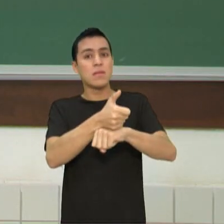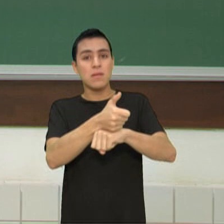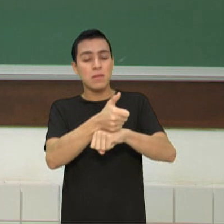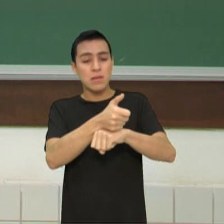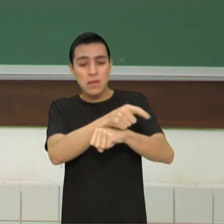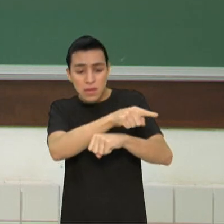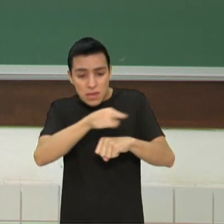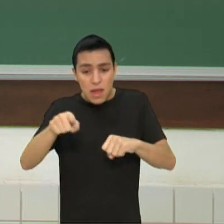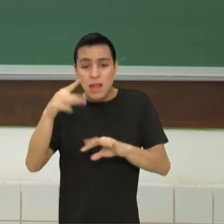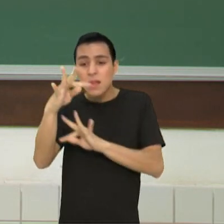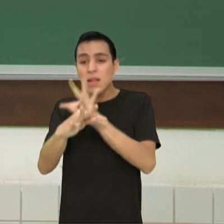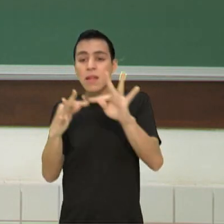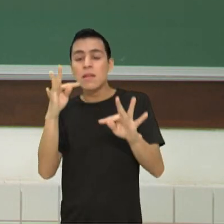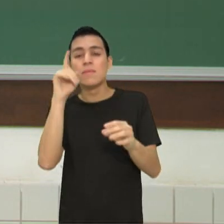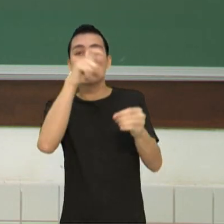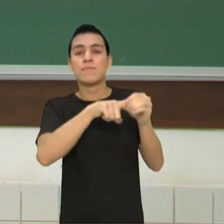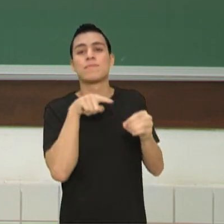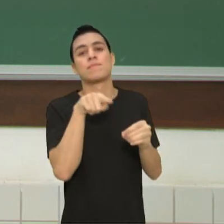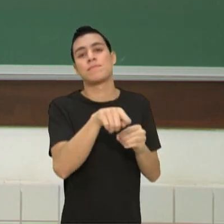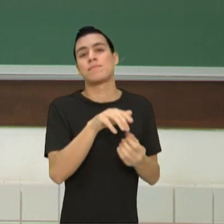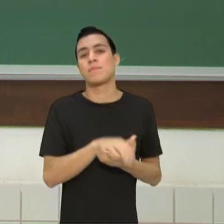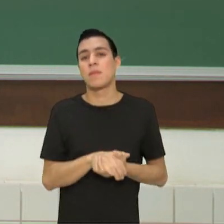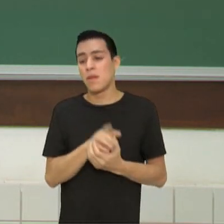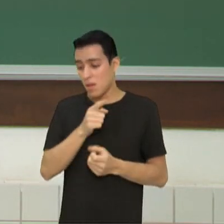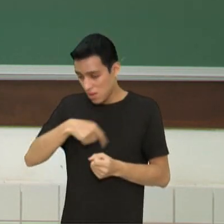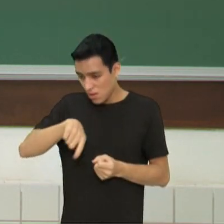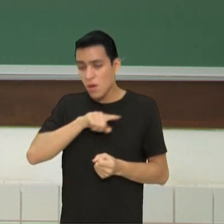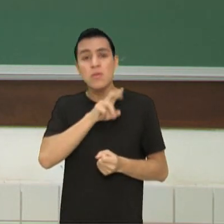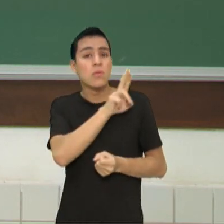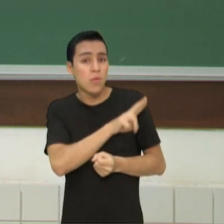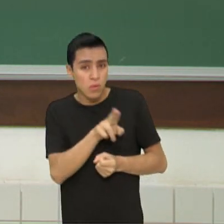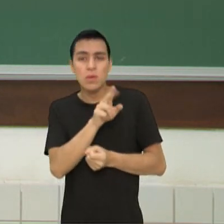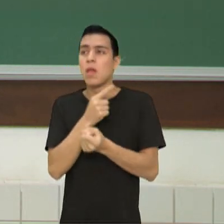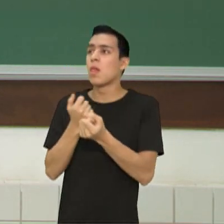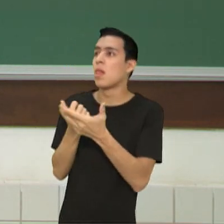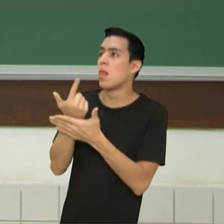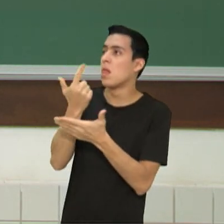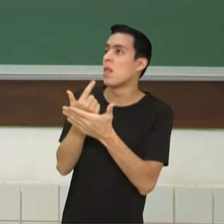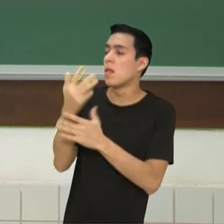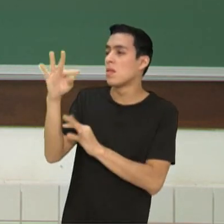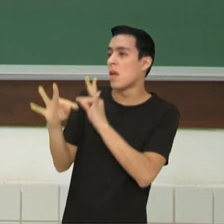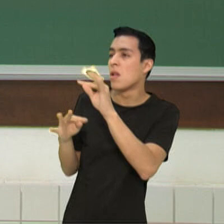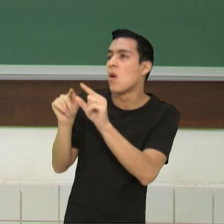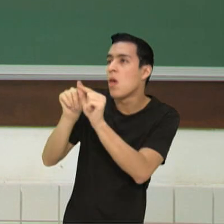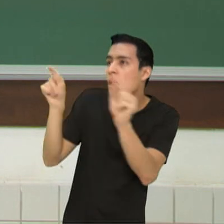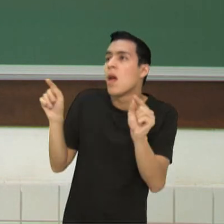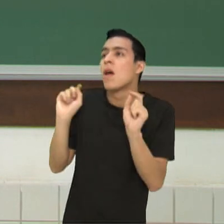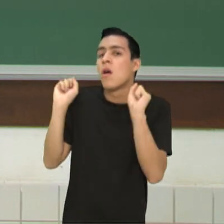da tecnologia ligada a isso. Nós somos consumidores, nós compramos essa tecnologia.